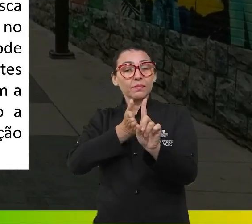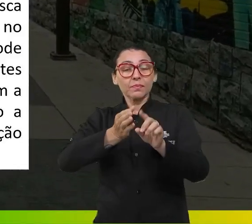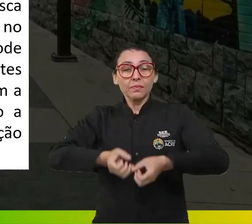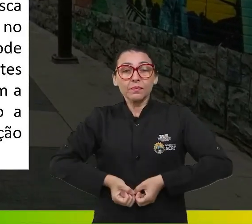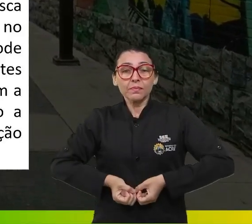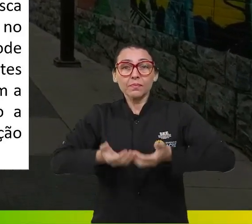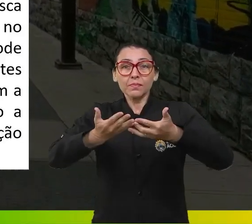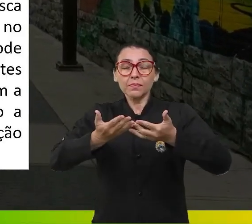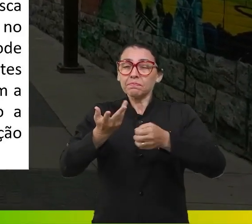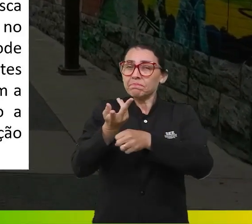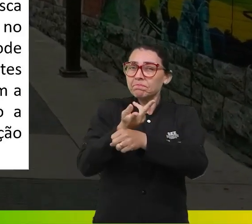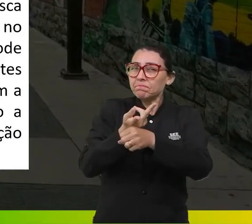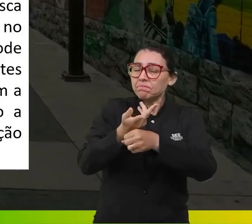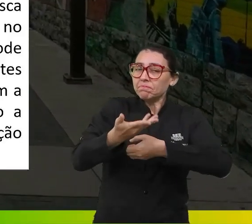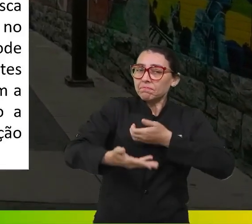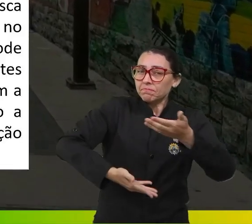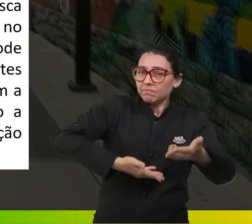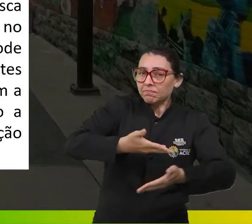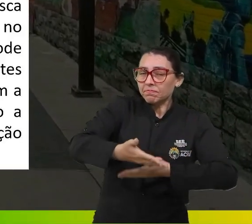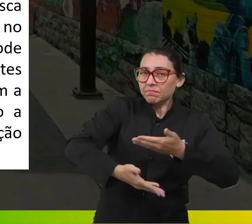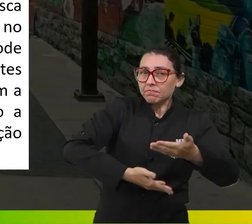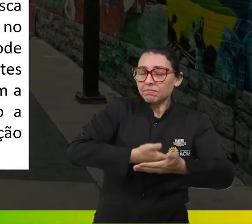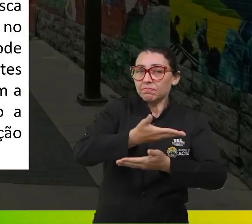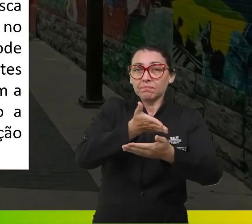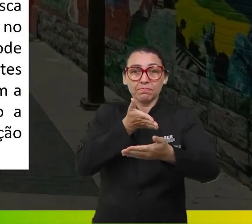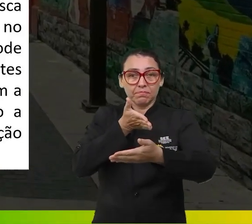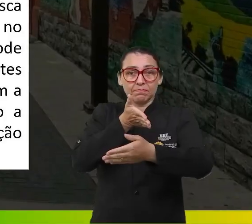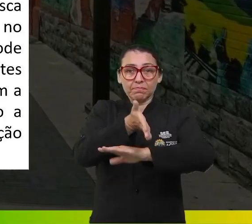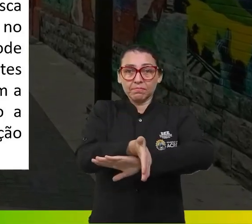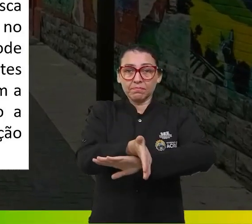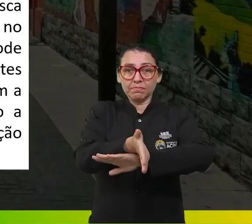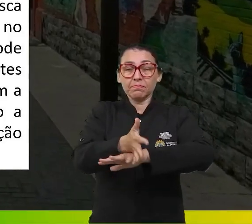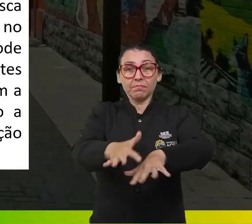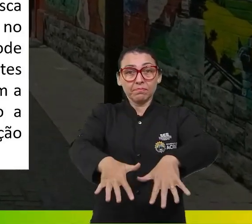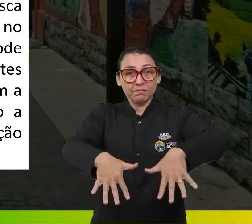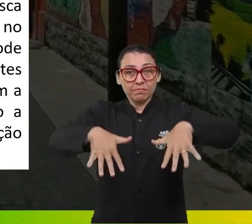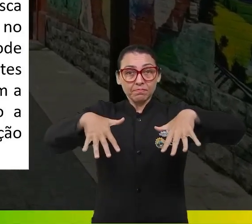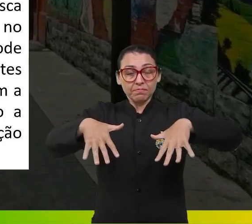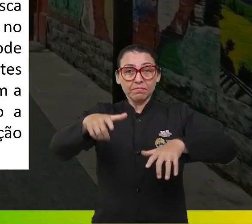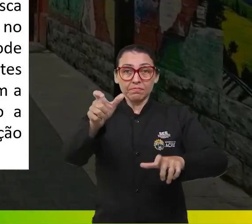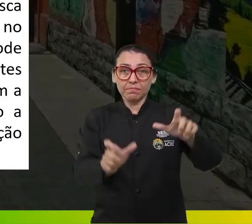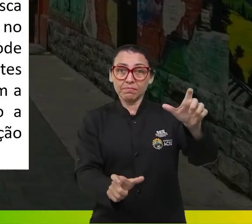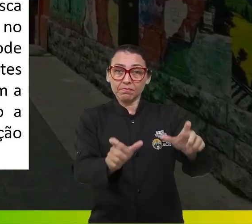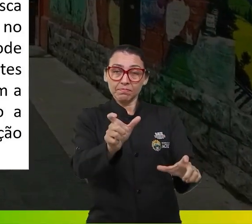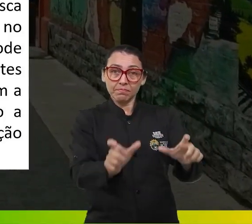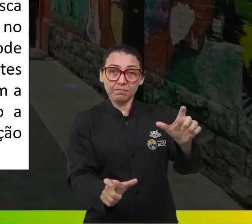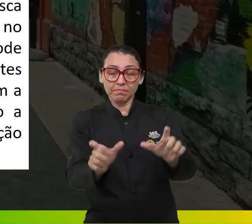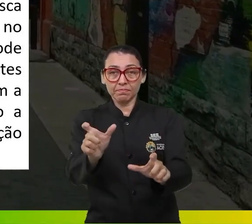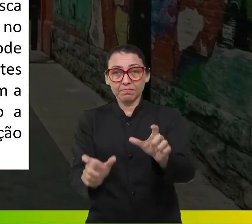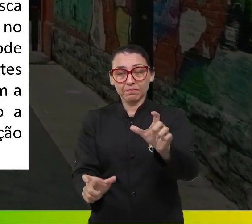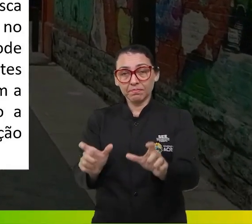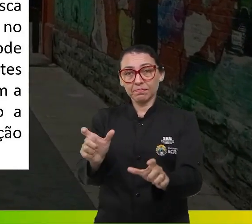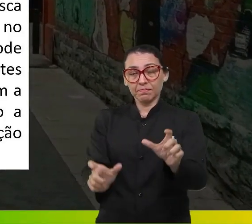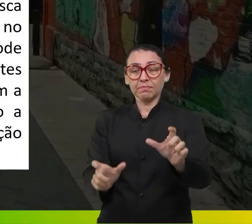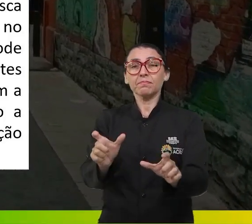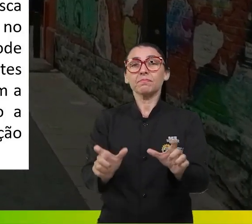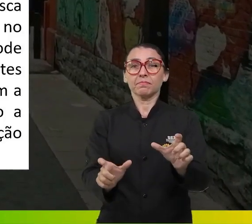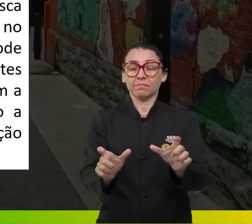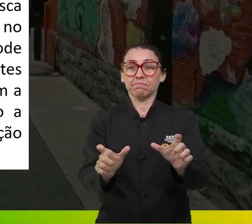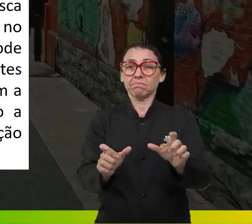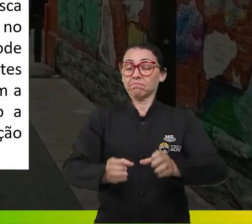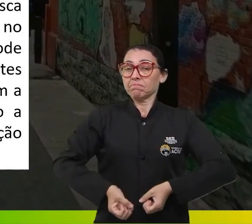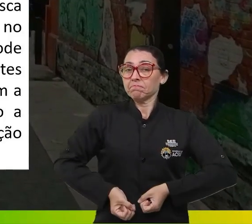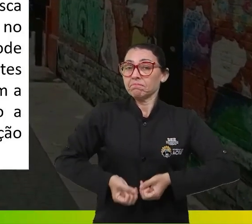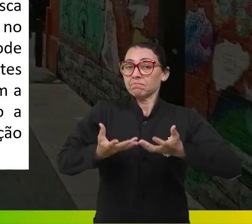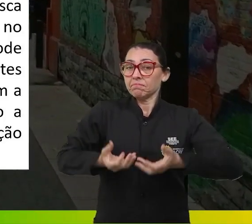expressão que busca interagir diretamente com o público de maneira orgânica, ou seja, de maneira